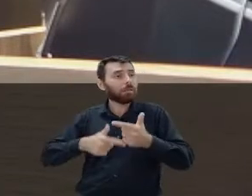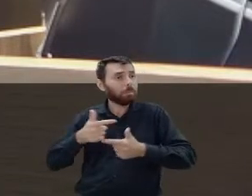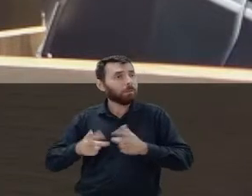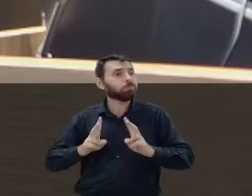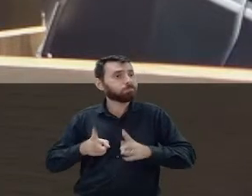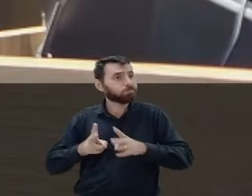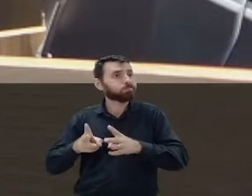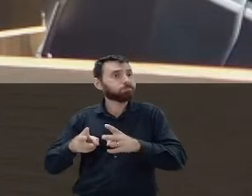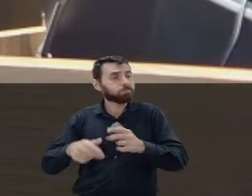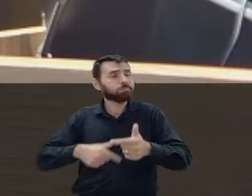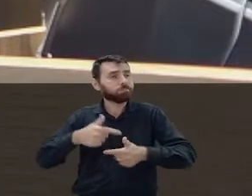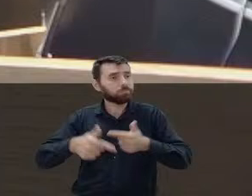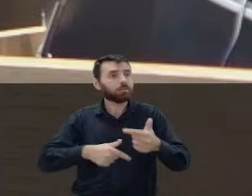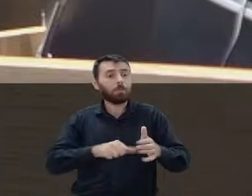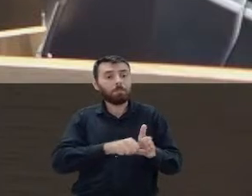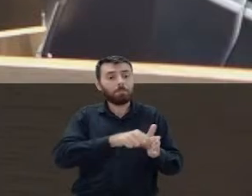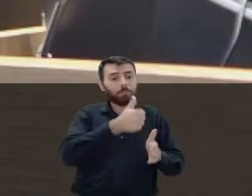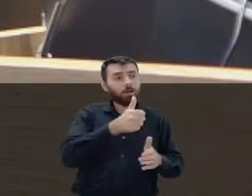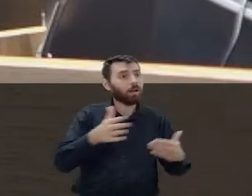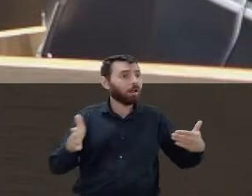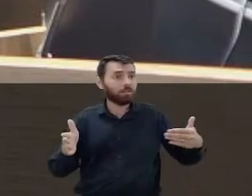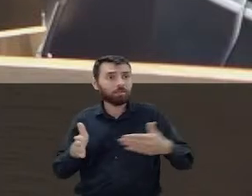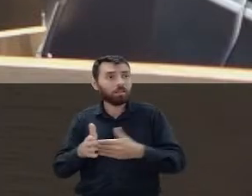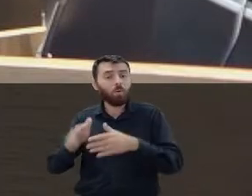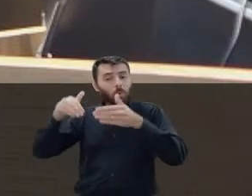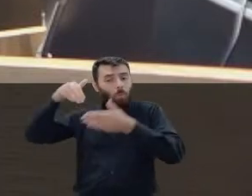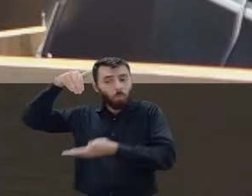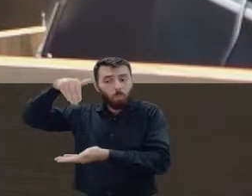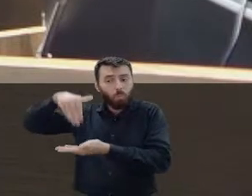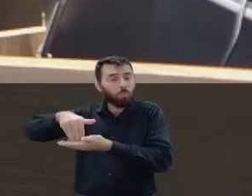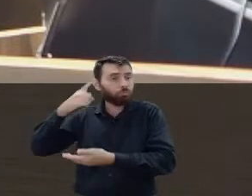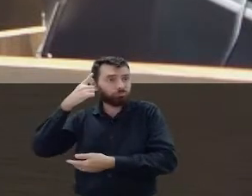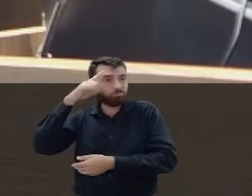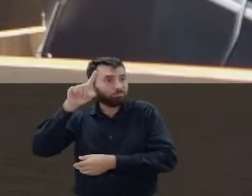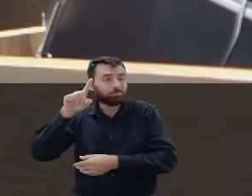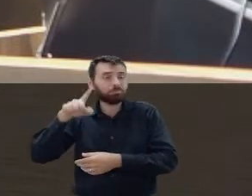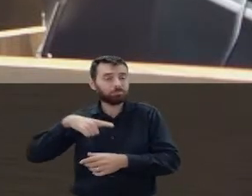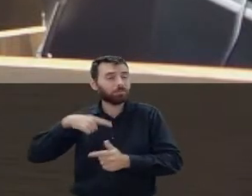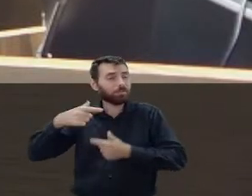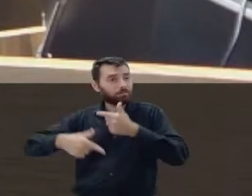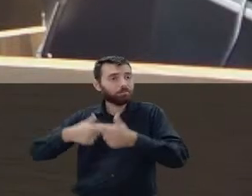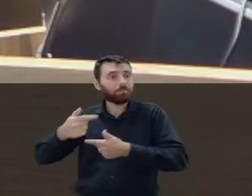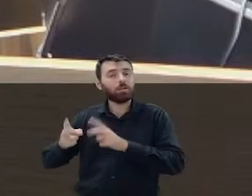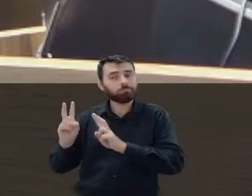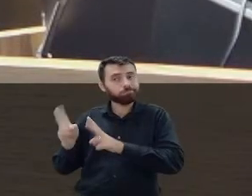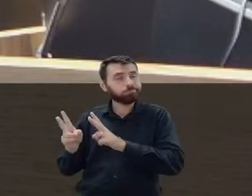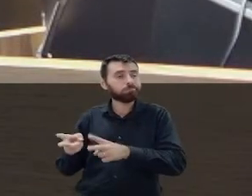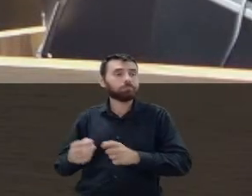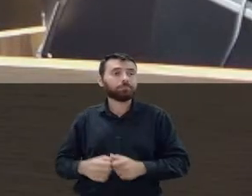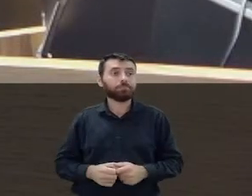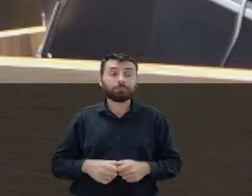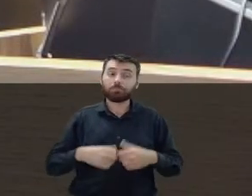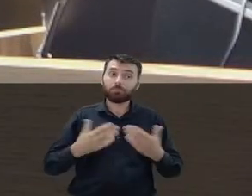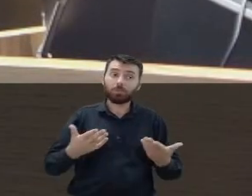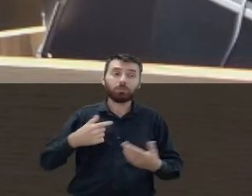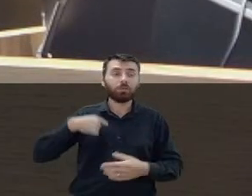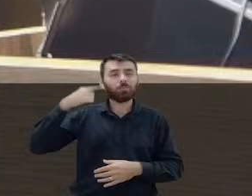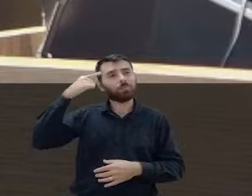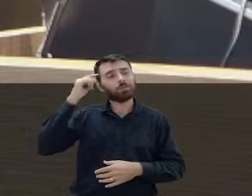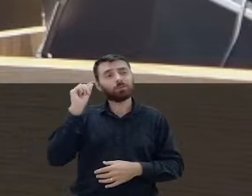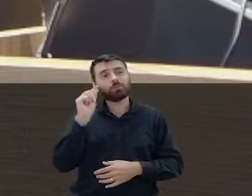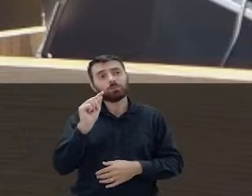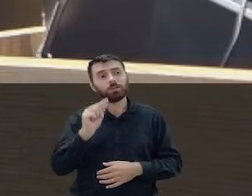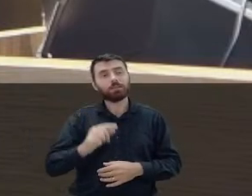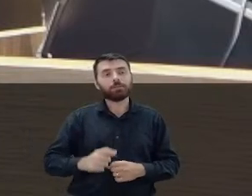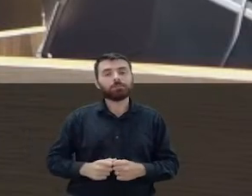dia. Né? Por esse motivo, senhor presidente, com todo respeito aqui, é que no dano material, na